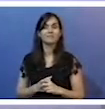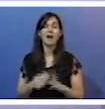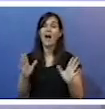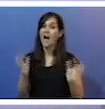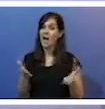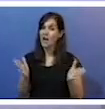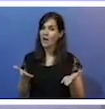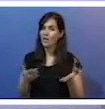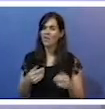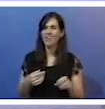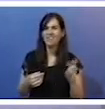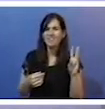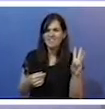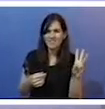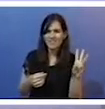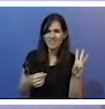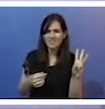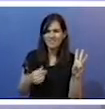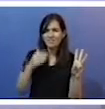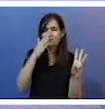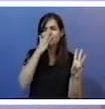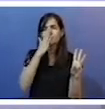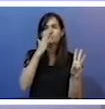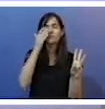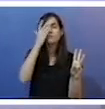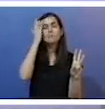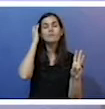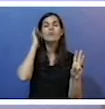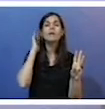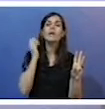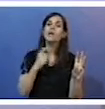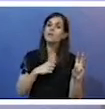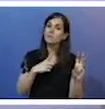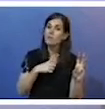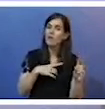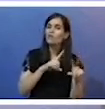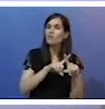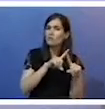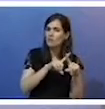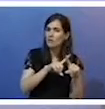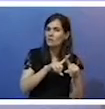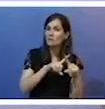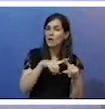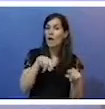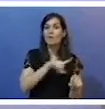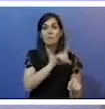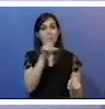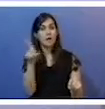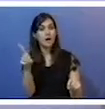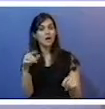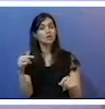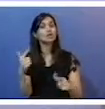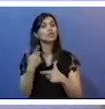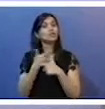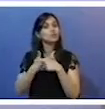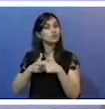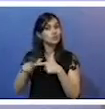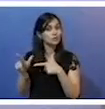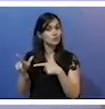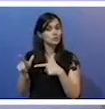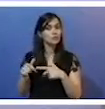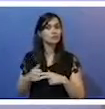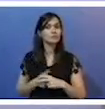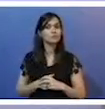agora esse três ele tá fazendo uma conta de vezes no x eu vou passar com outro lado dividindo o